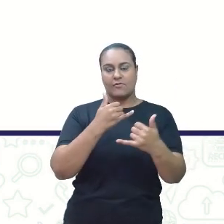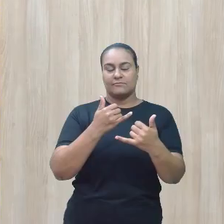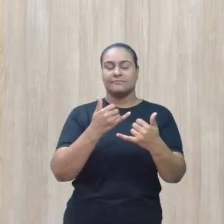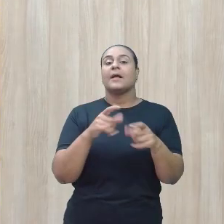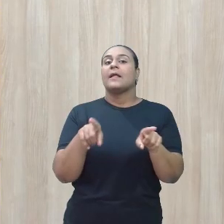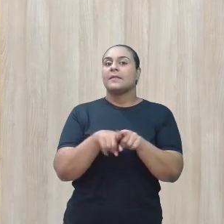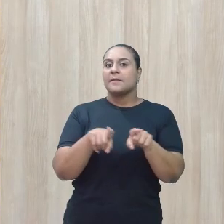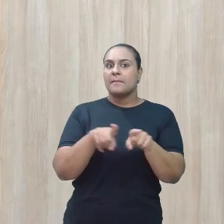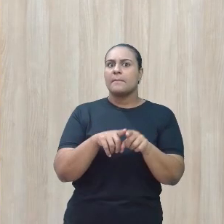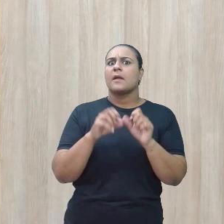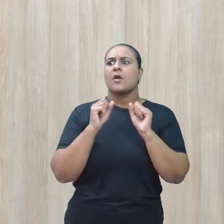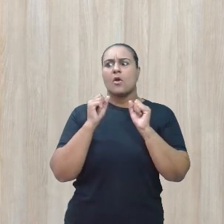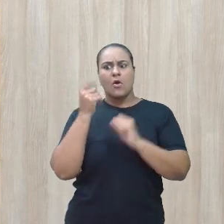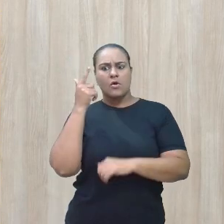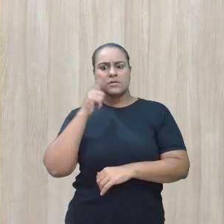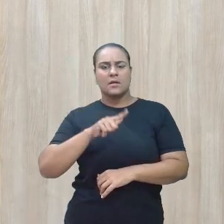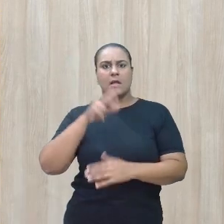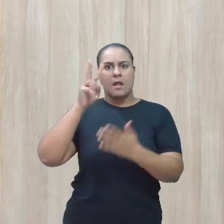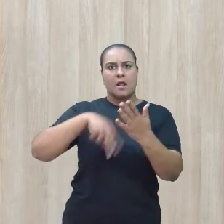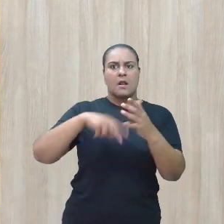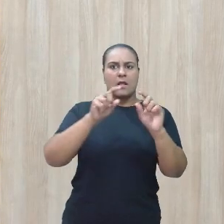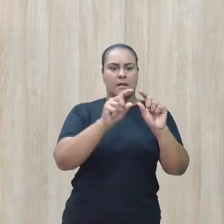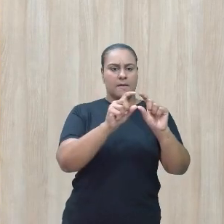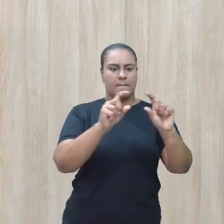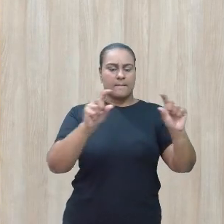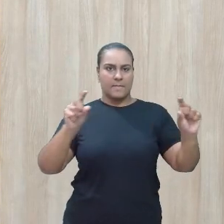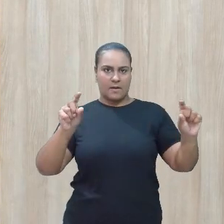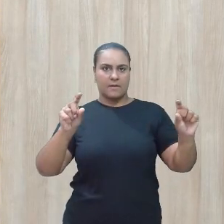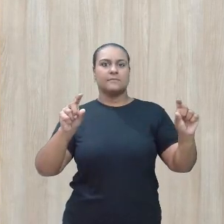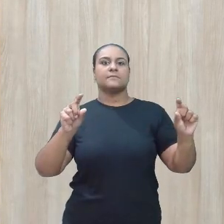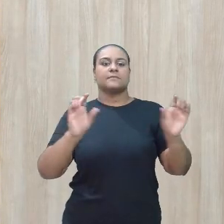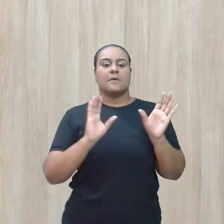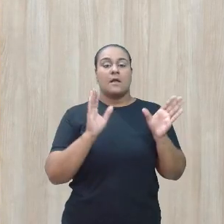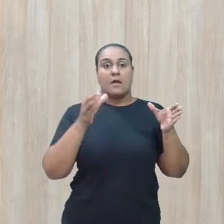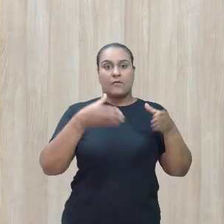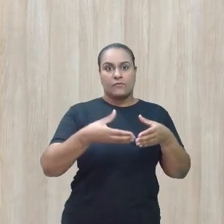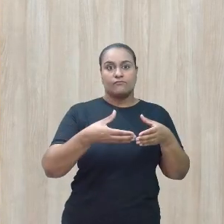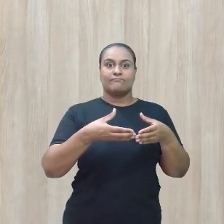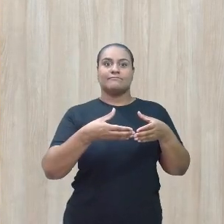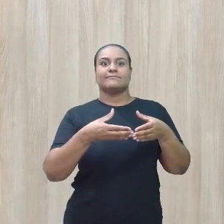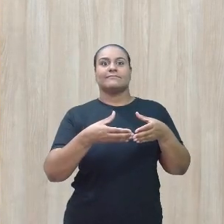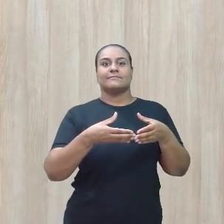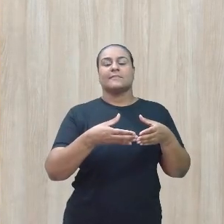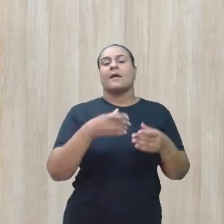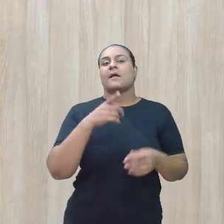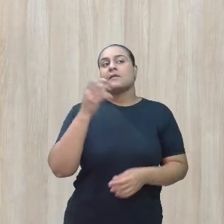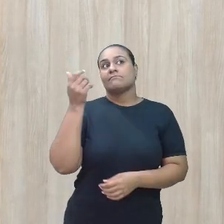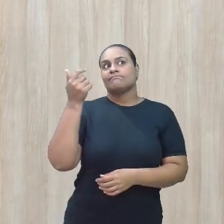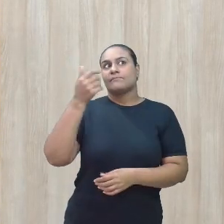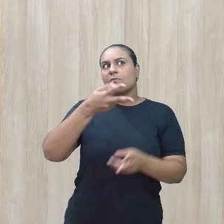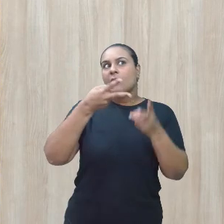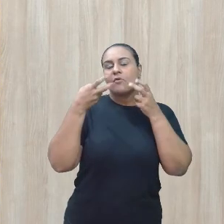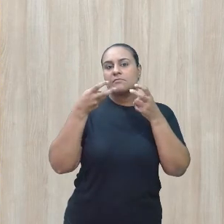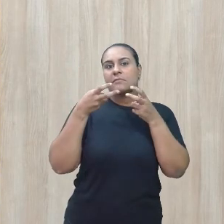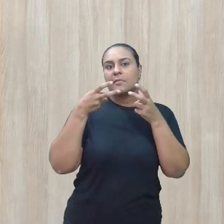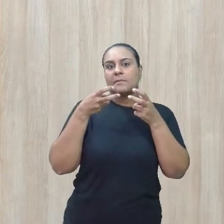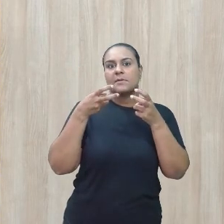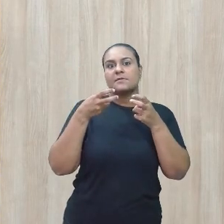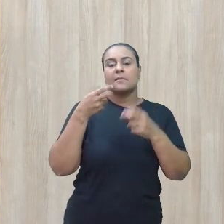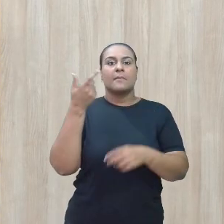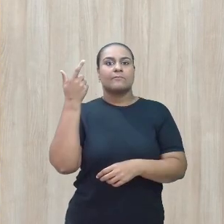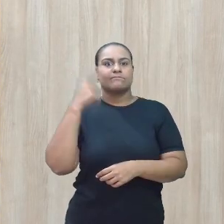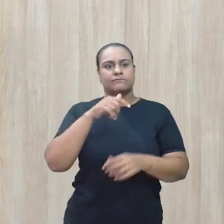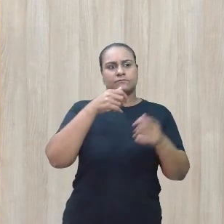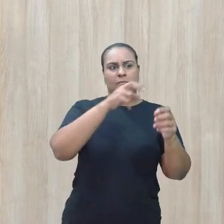também da linha. A linha é em referente ao time Fortaleza e nessa linha eu consigo analisar a posição,